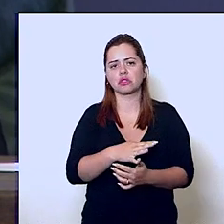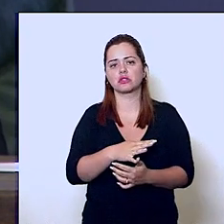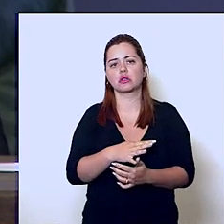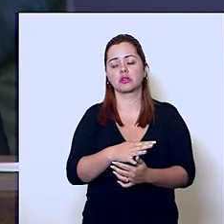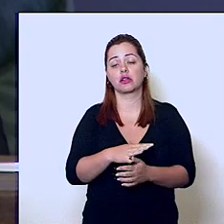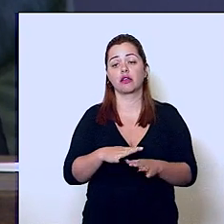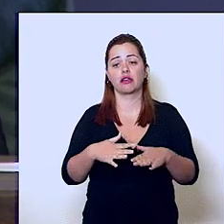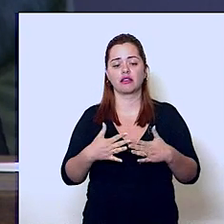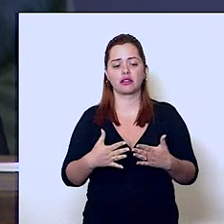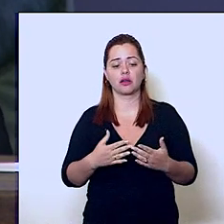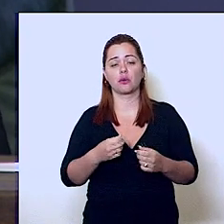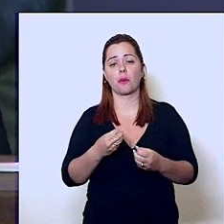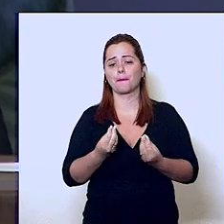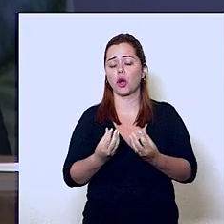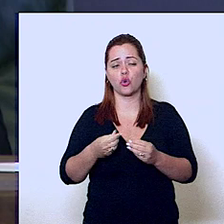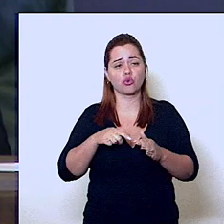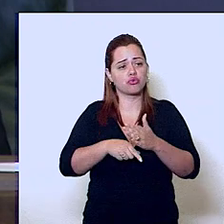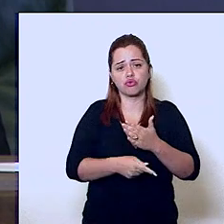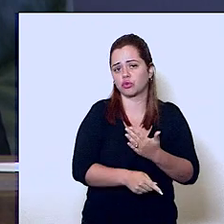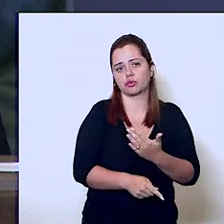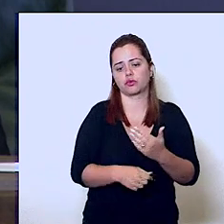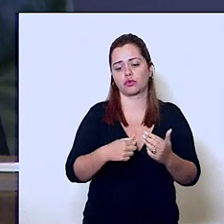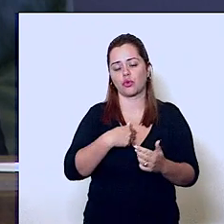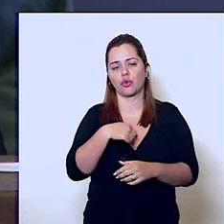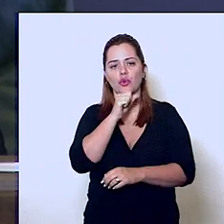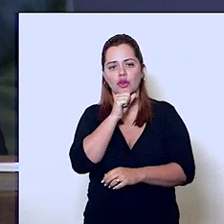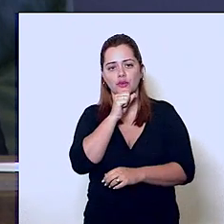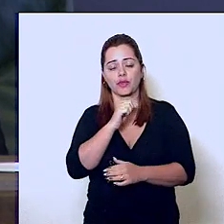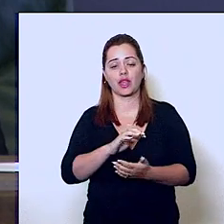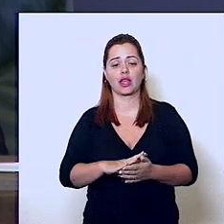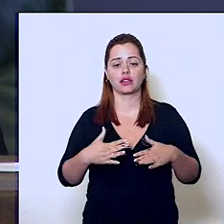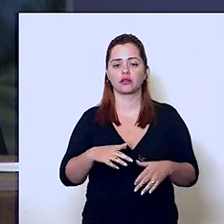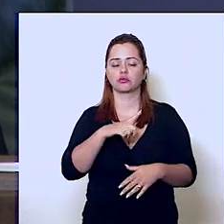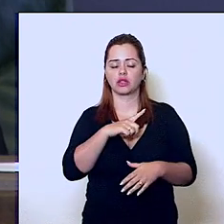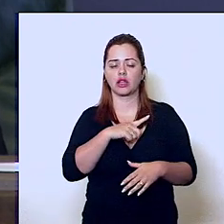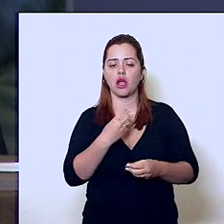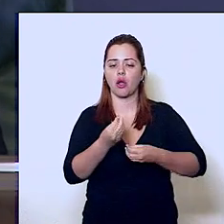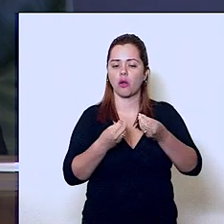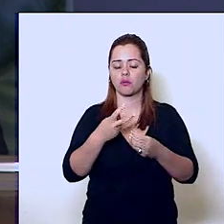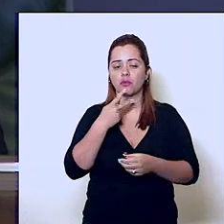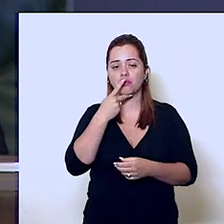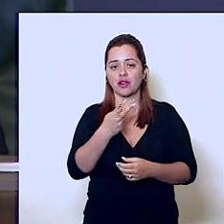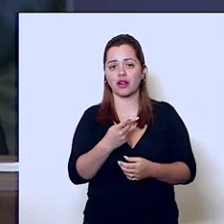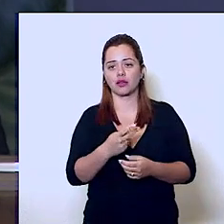avô. E dava dimensão a episódios. Né, e essas dimensões eu acho que são fundamentais para todos nós, que